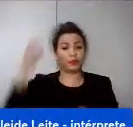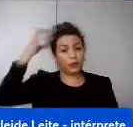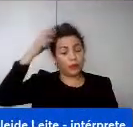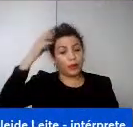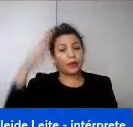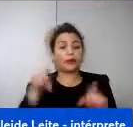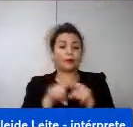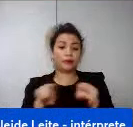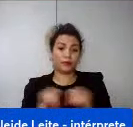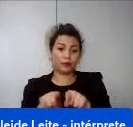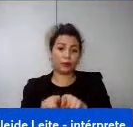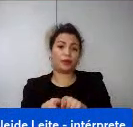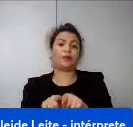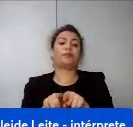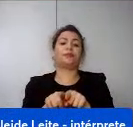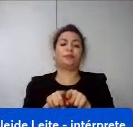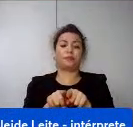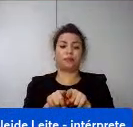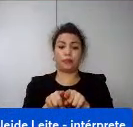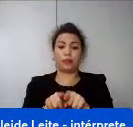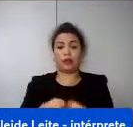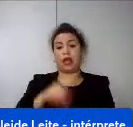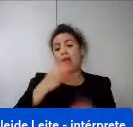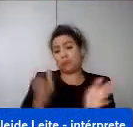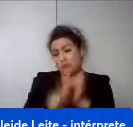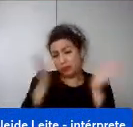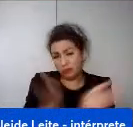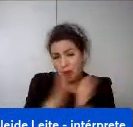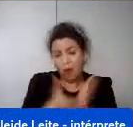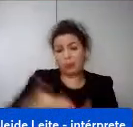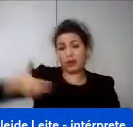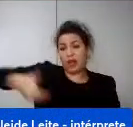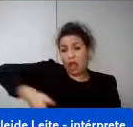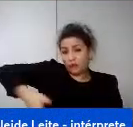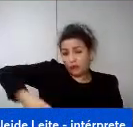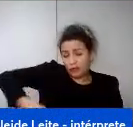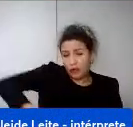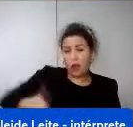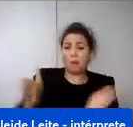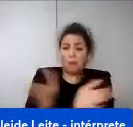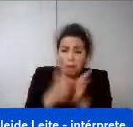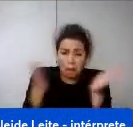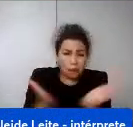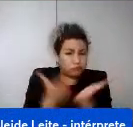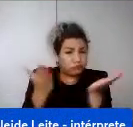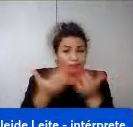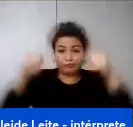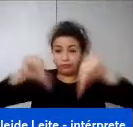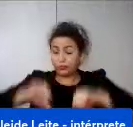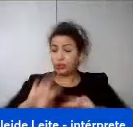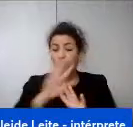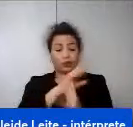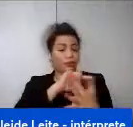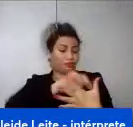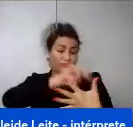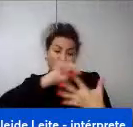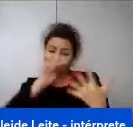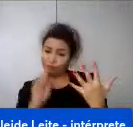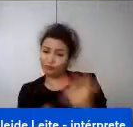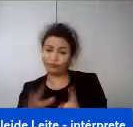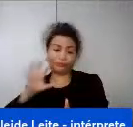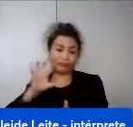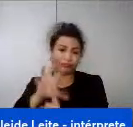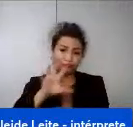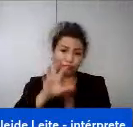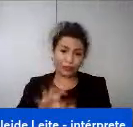né, para a pobreza, para a fome, para a miséria, e todos esses aspectos interferem muito, mas não